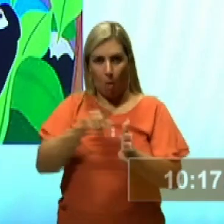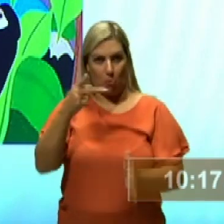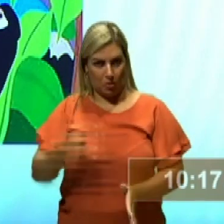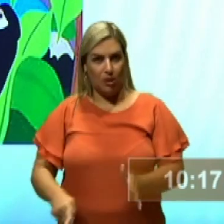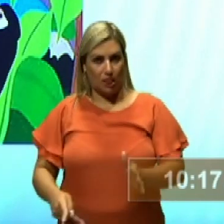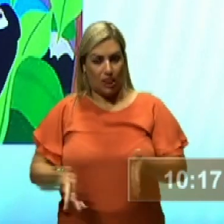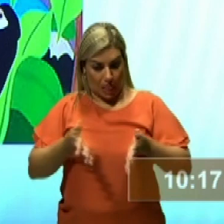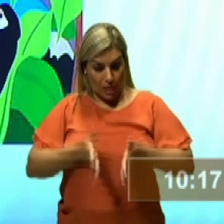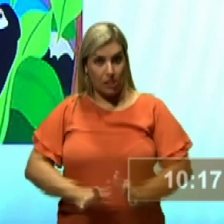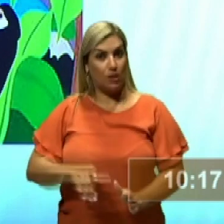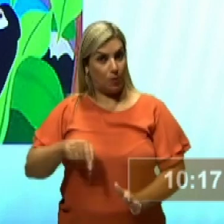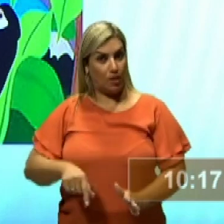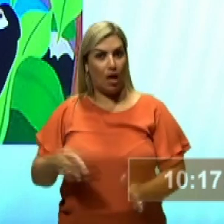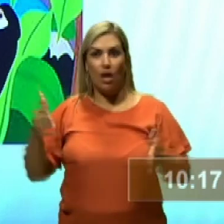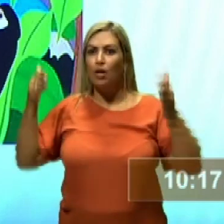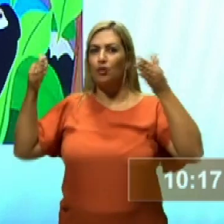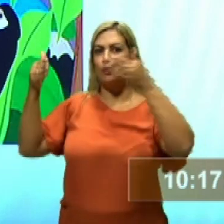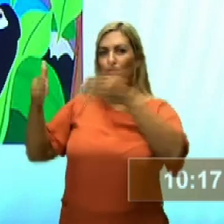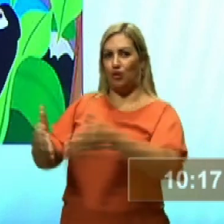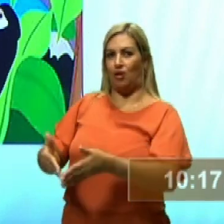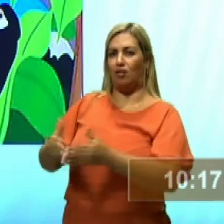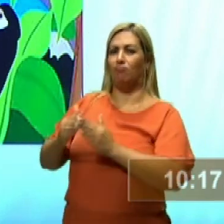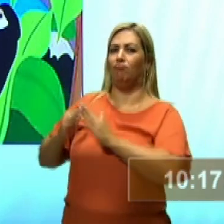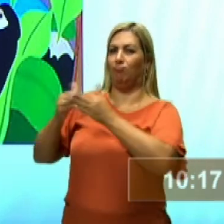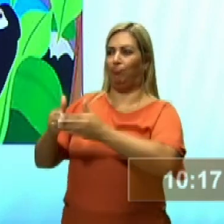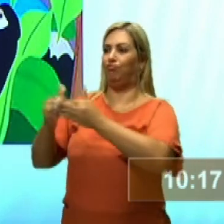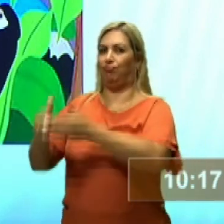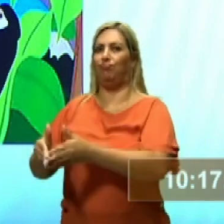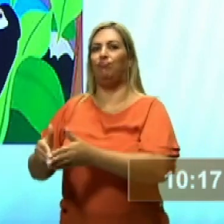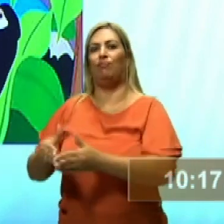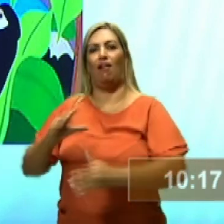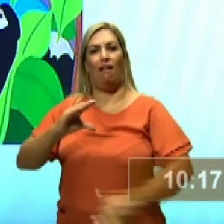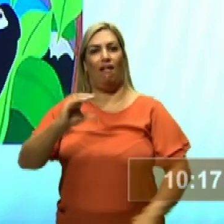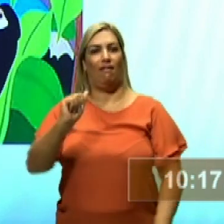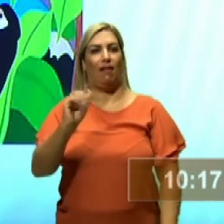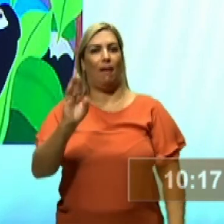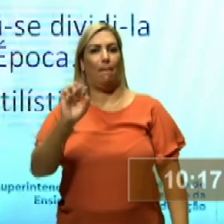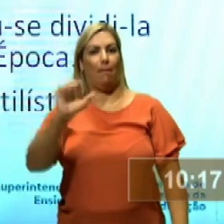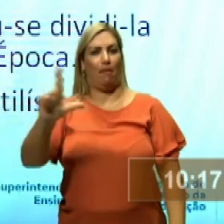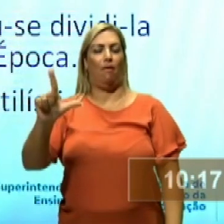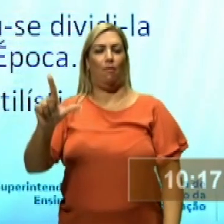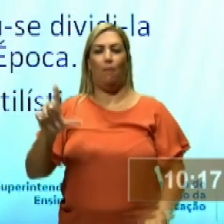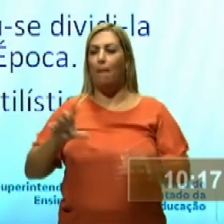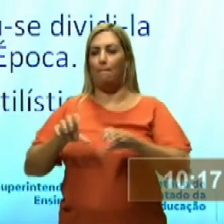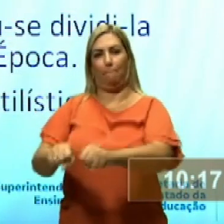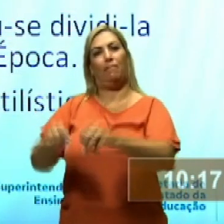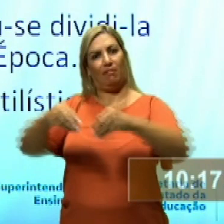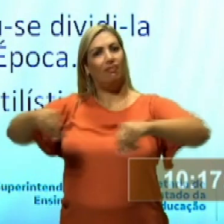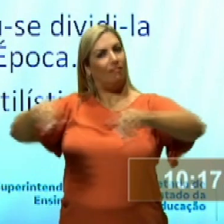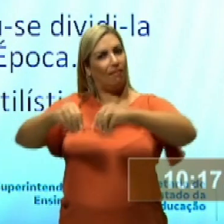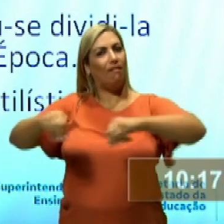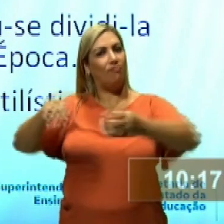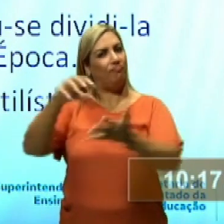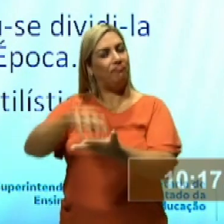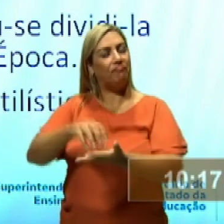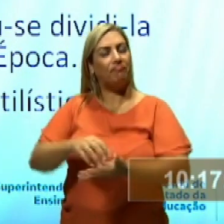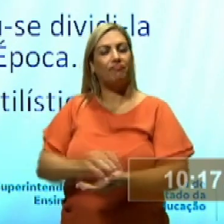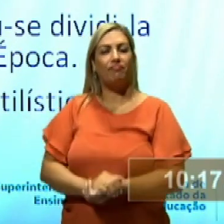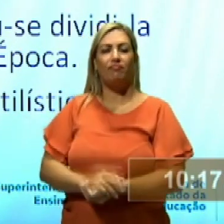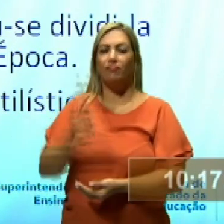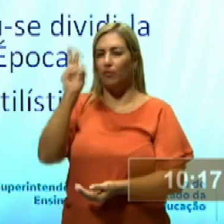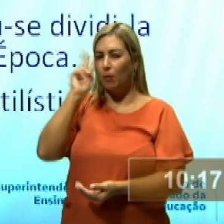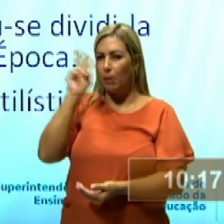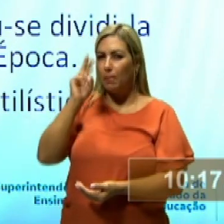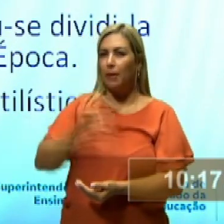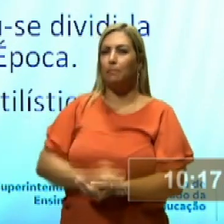e aí chega a esquadra de cabral para colonizar essa terra nós vamos fazer o nosso